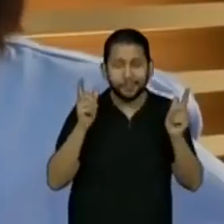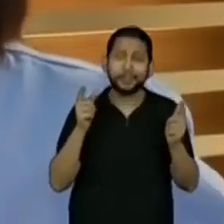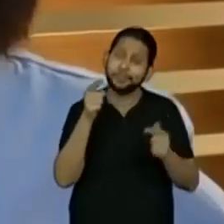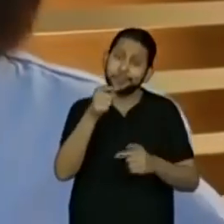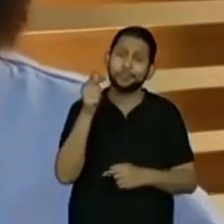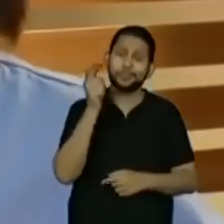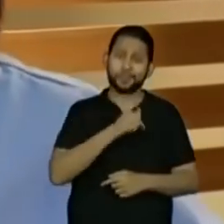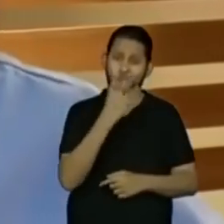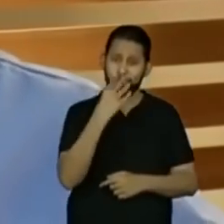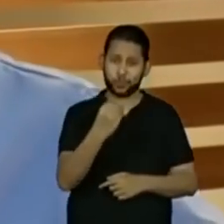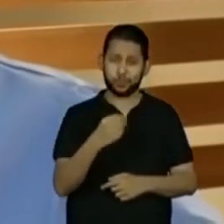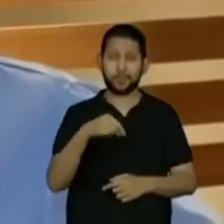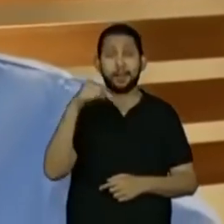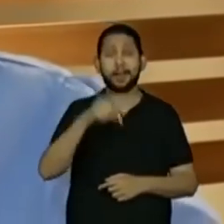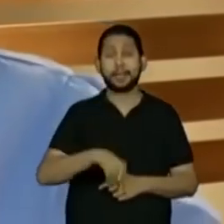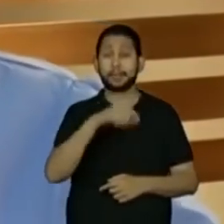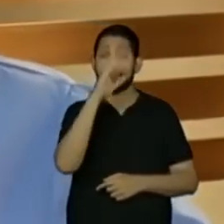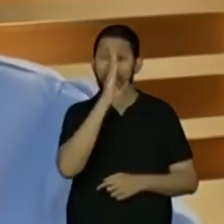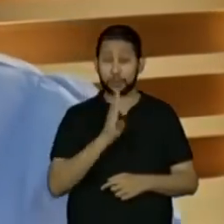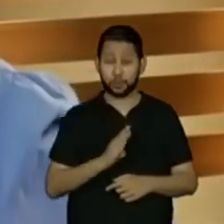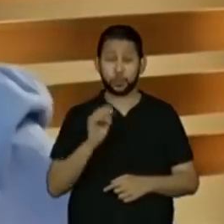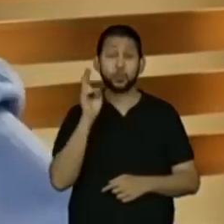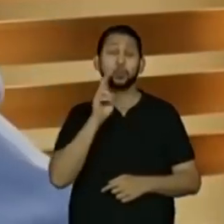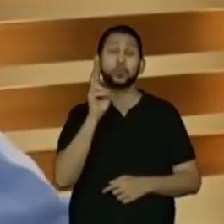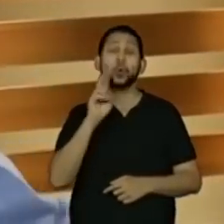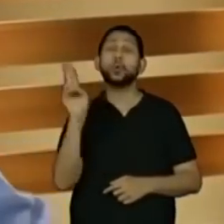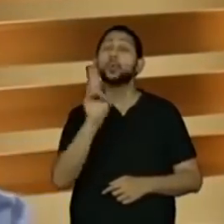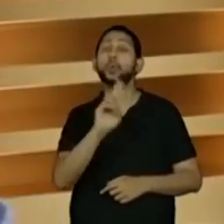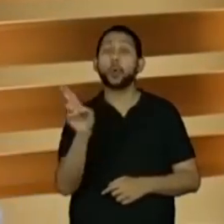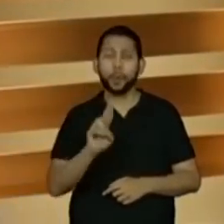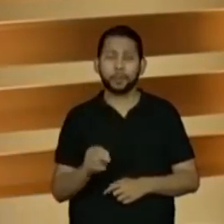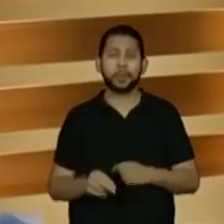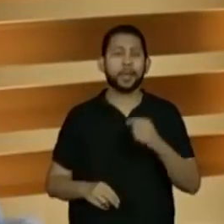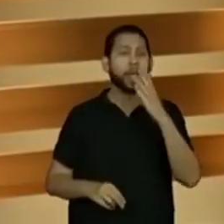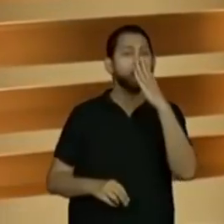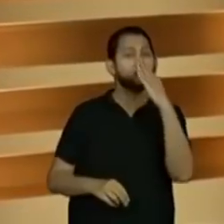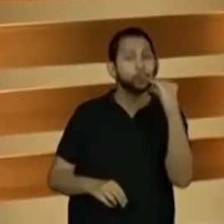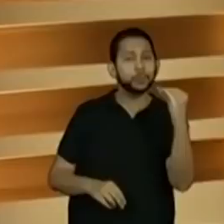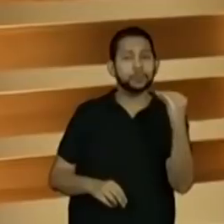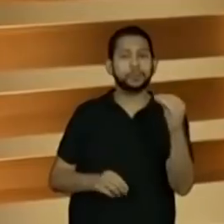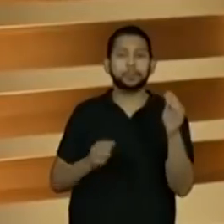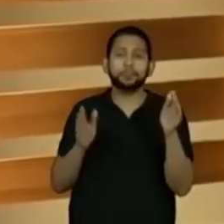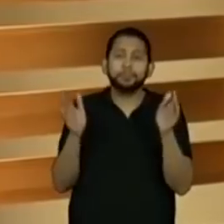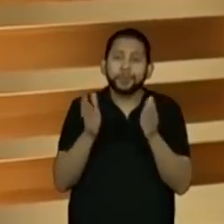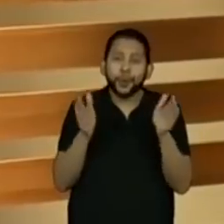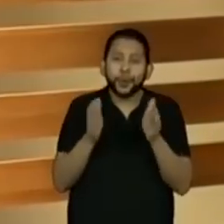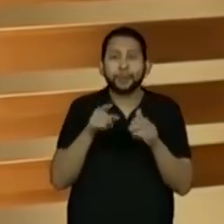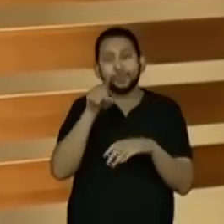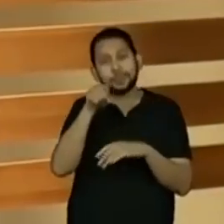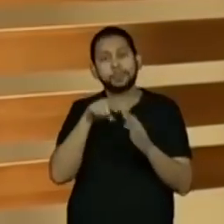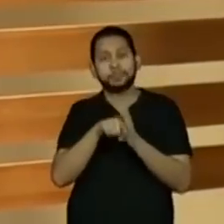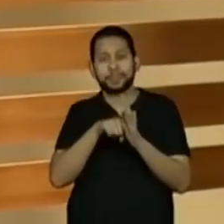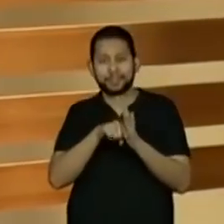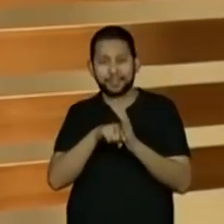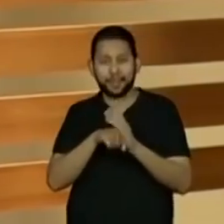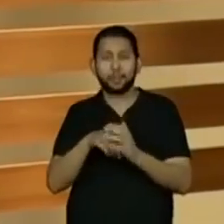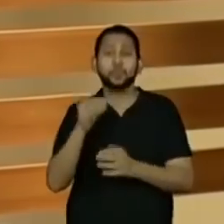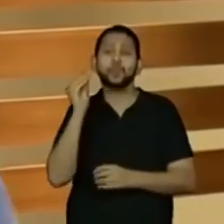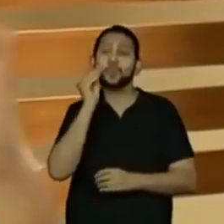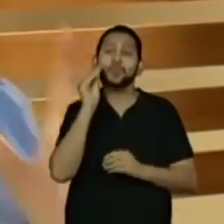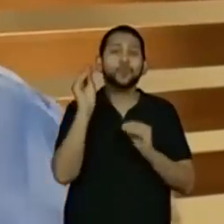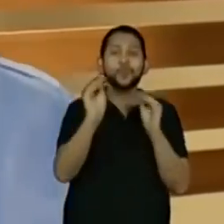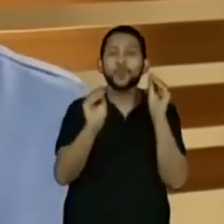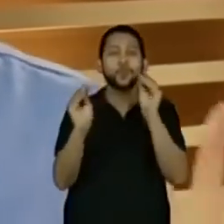raposa. Aqui no Brasil, essa história é conhecida como A Raposinha, só para você pesquisar. Um grande